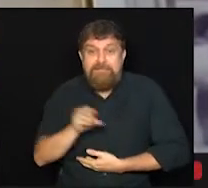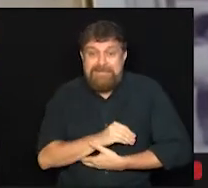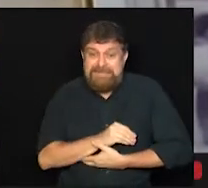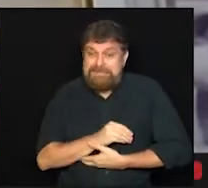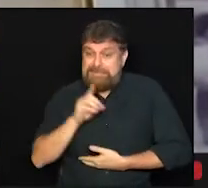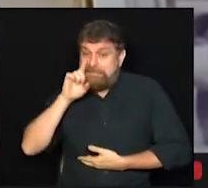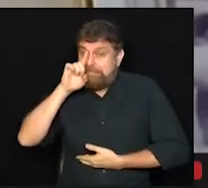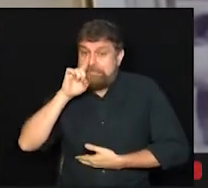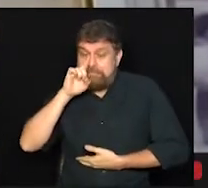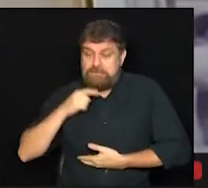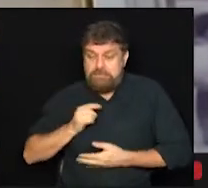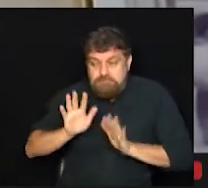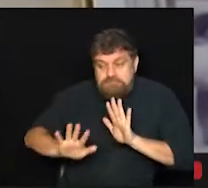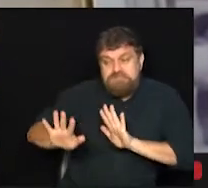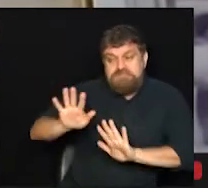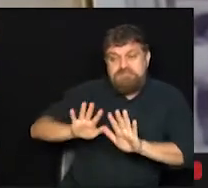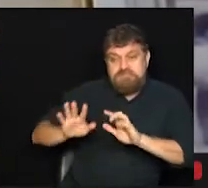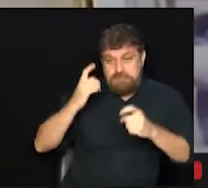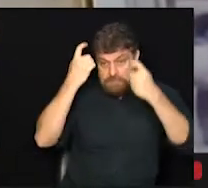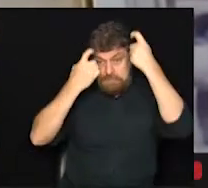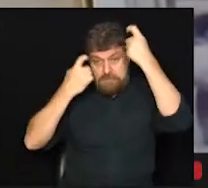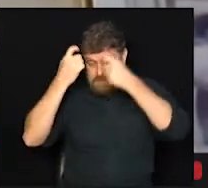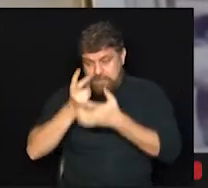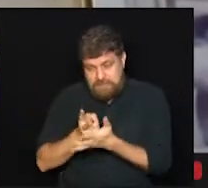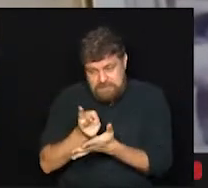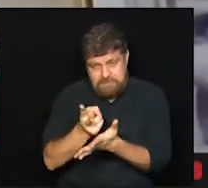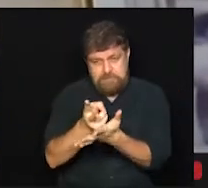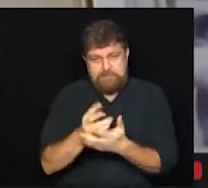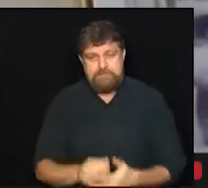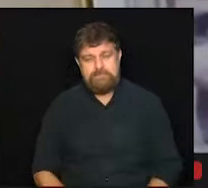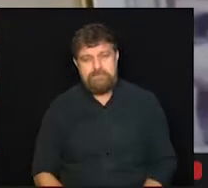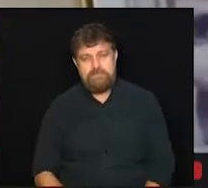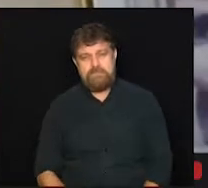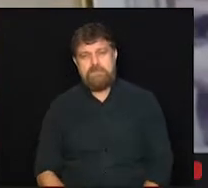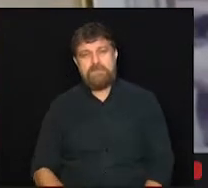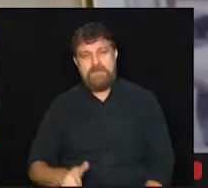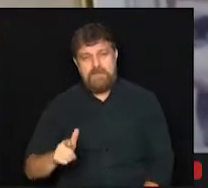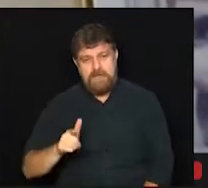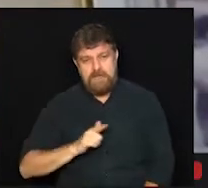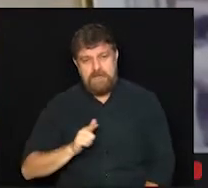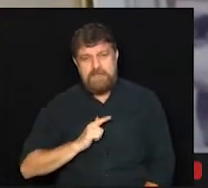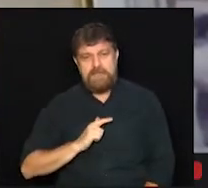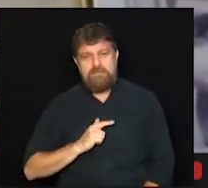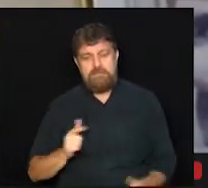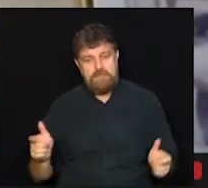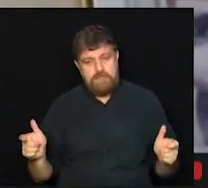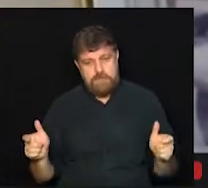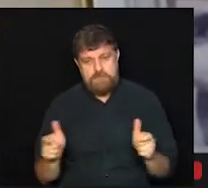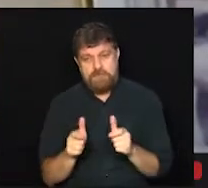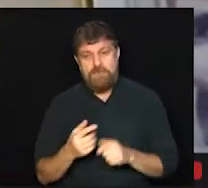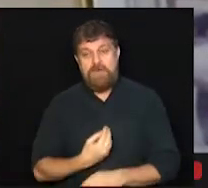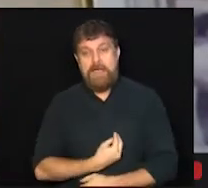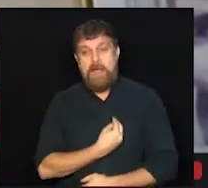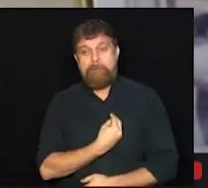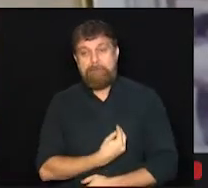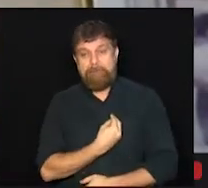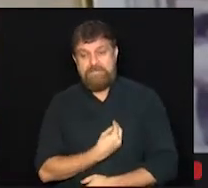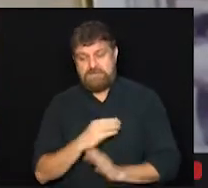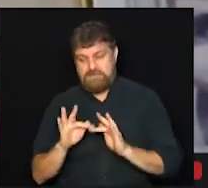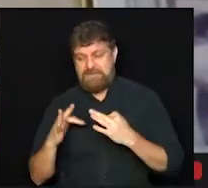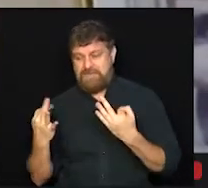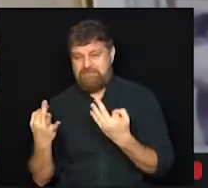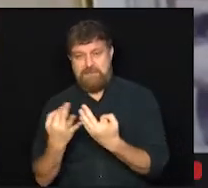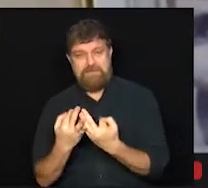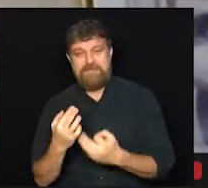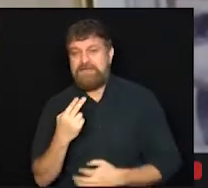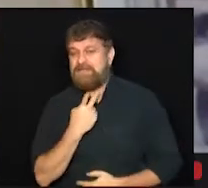muito ciosos e muito preocupados com isso. Então, houve uma redução da presença de acompanhantes,